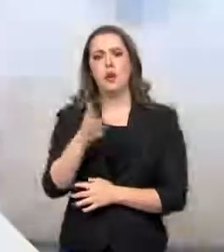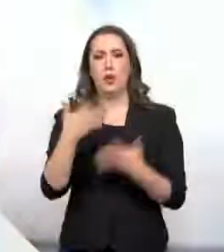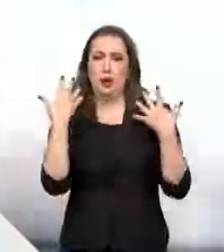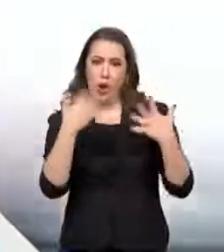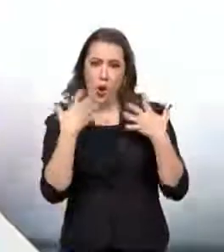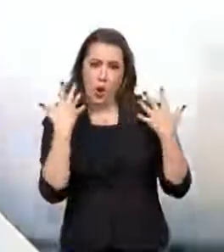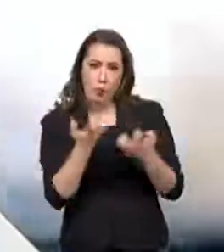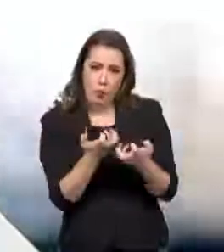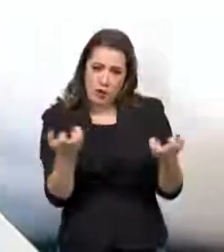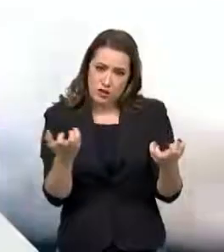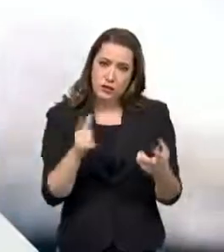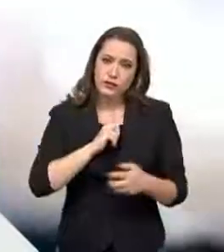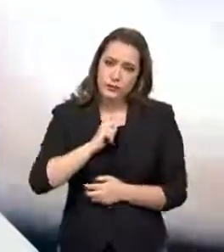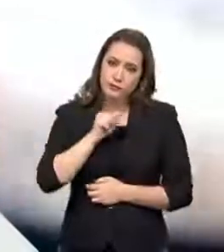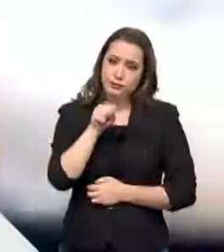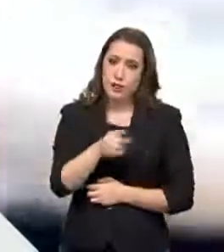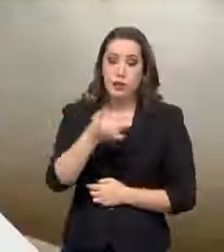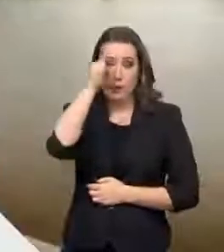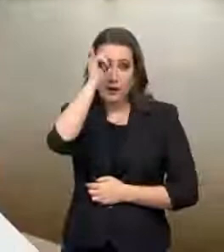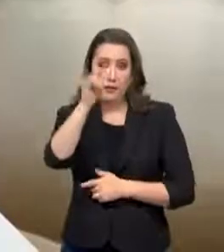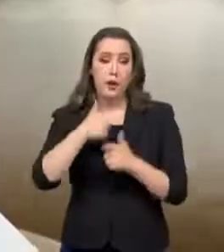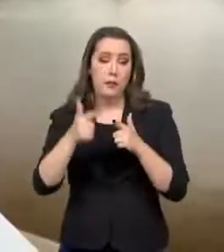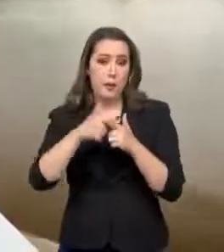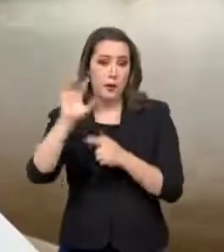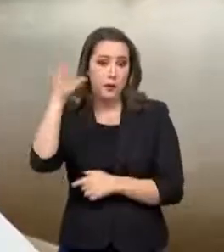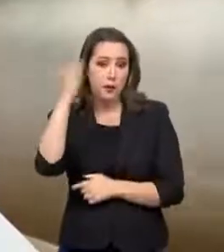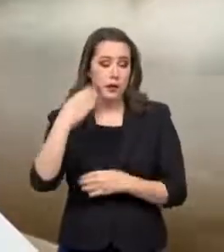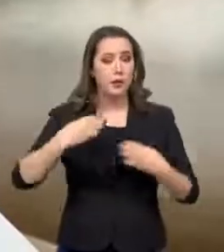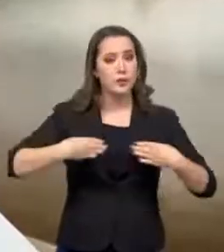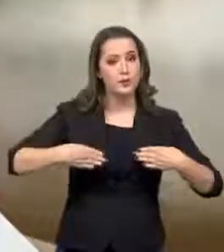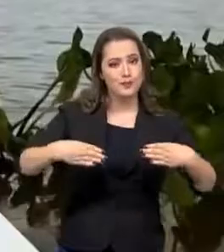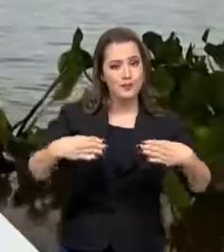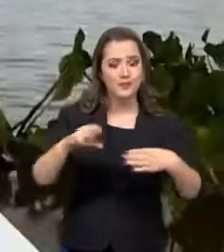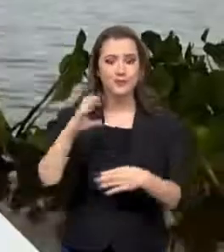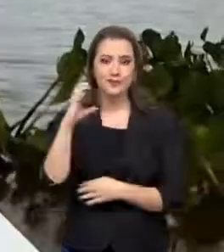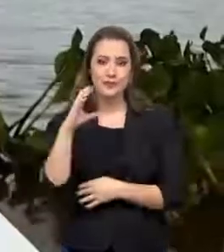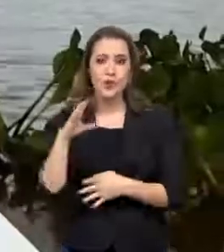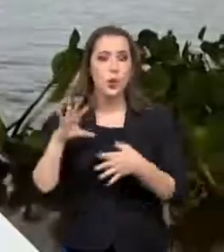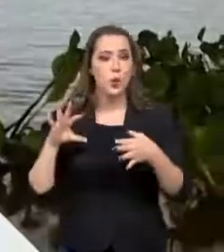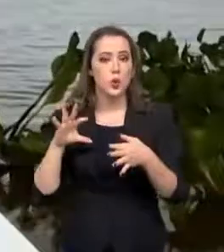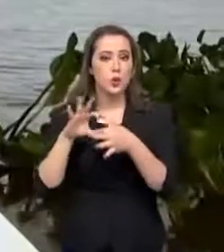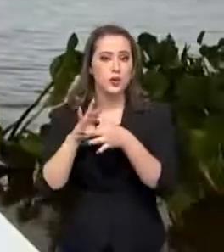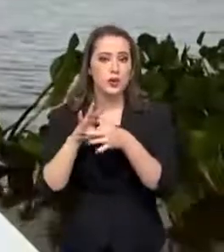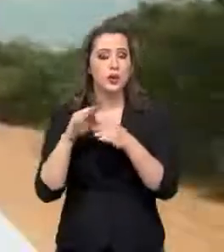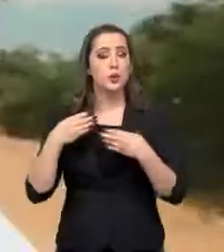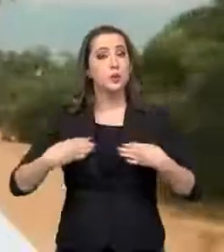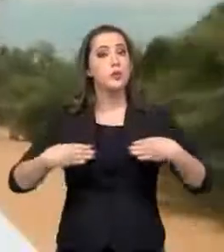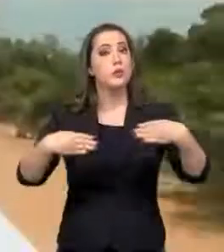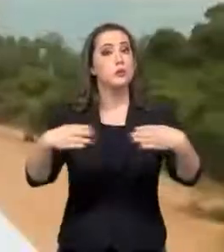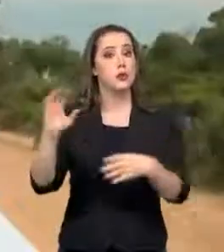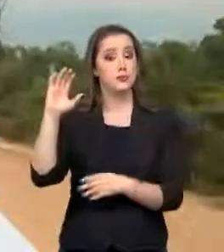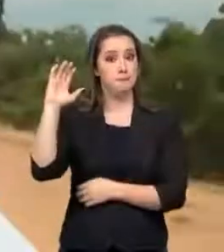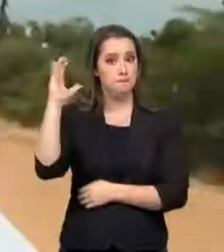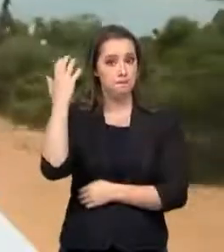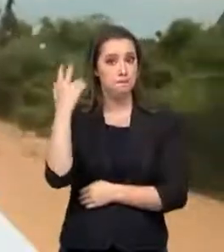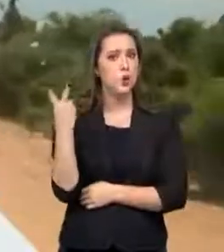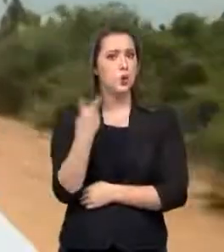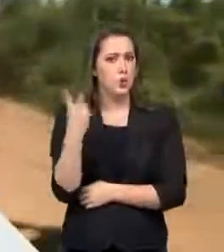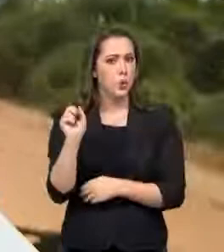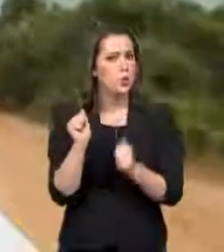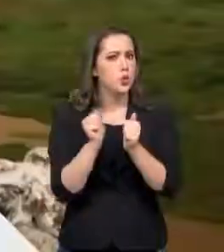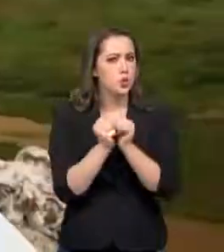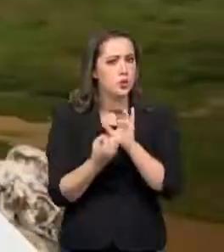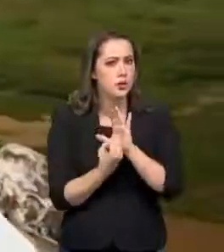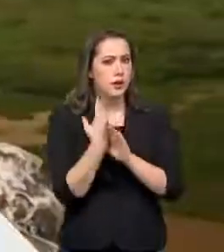ajudar a combater os desastres ambientais, o Ministério da Ciência, Tecnologia e Inovações, em parceria com o Ministério do Meio Ambiente,